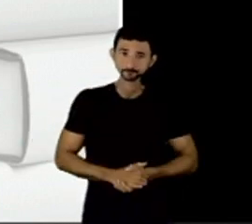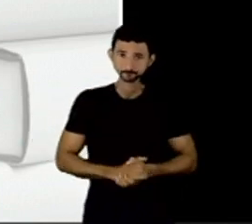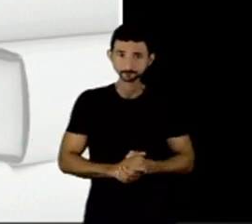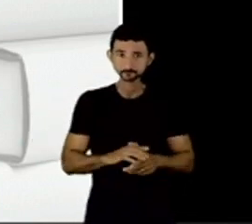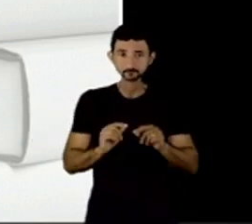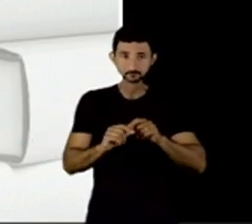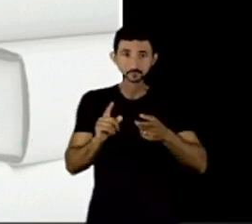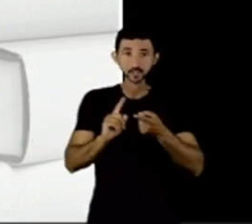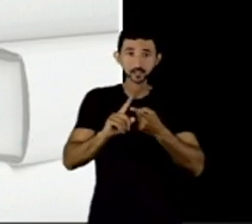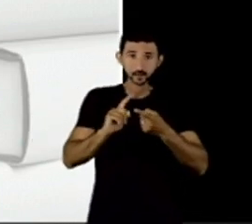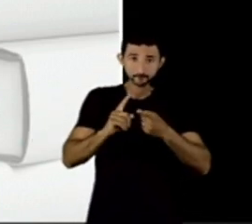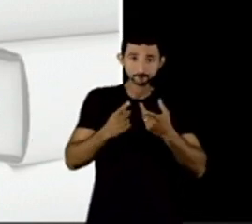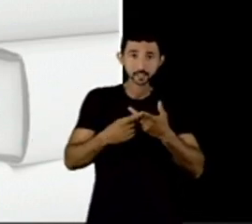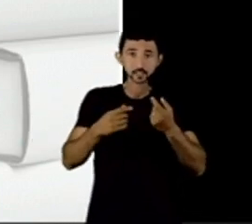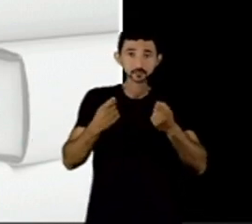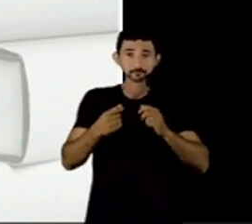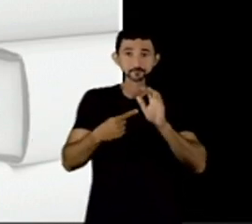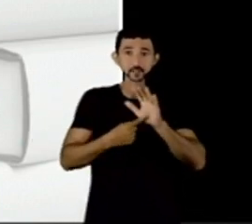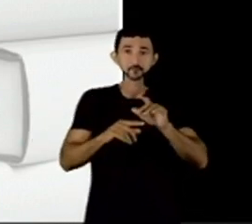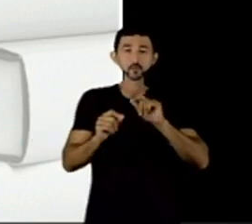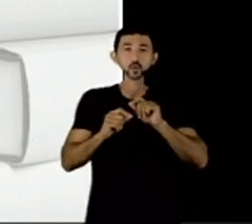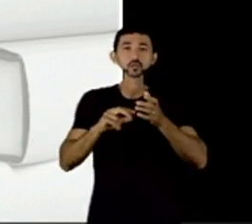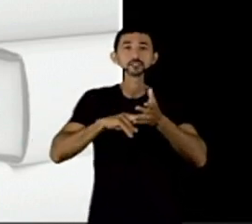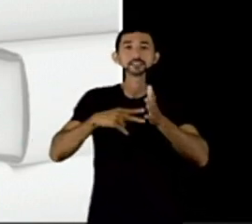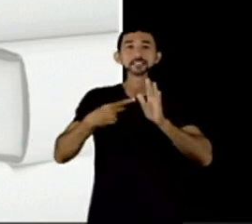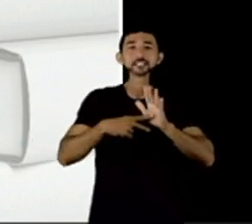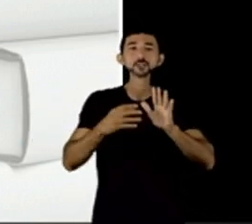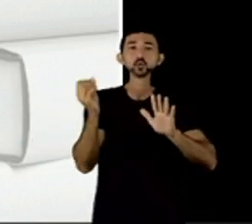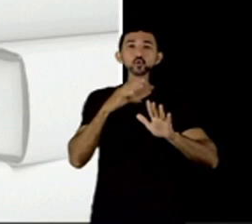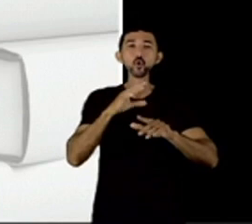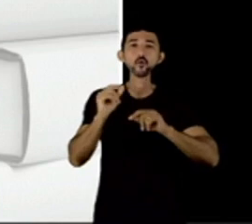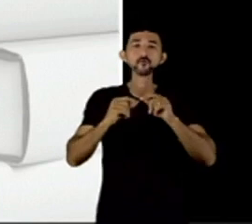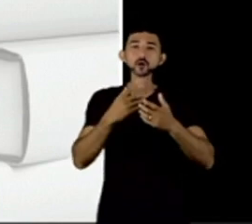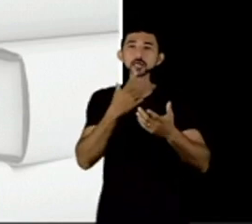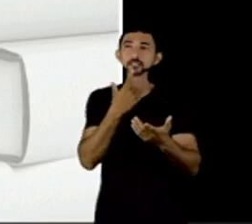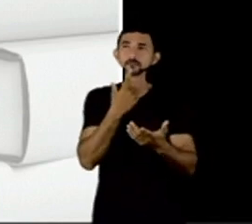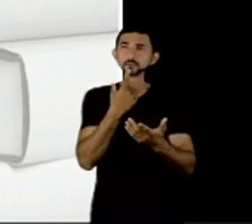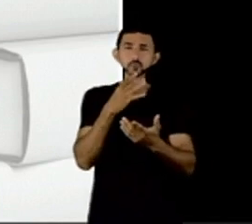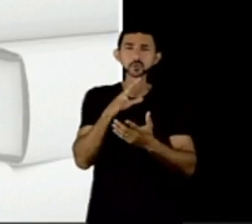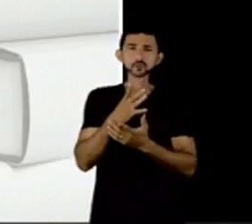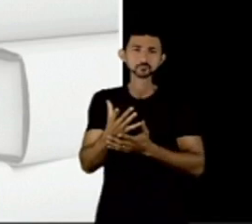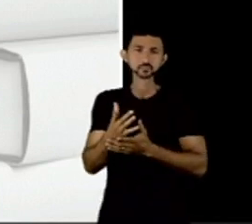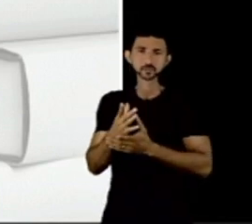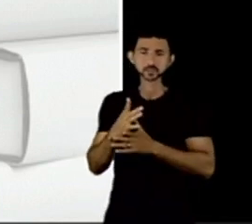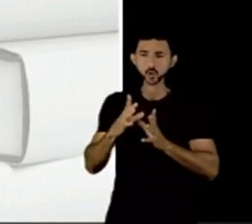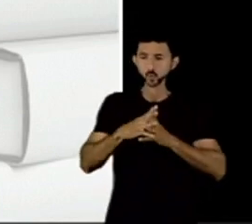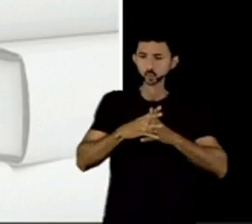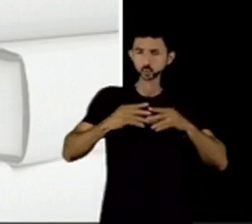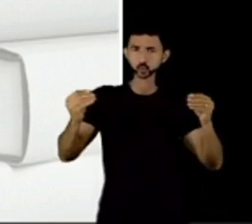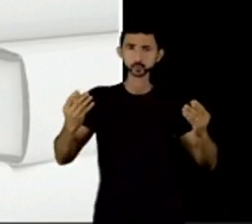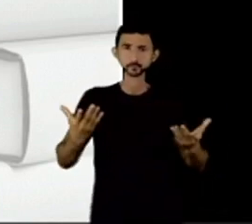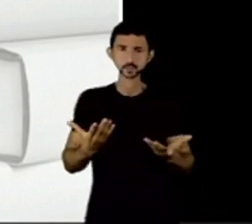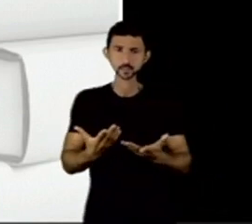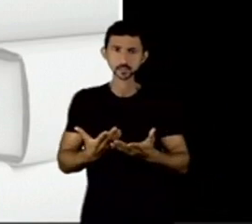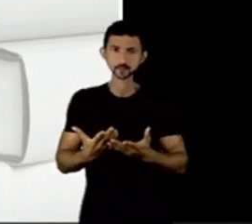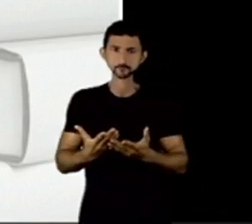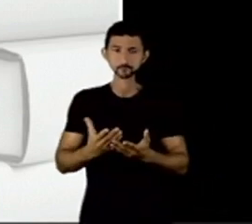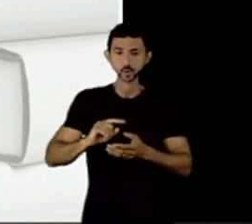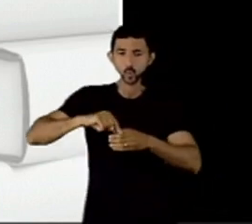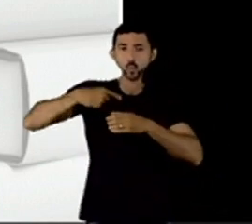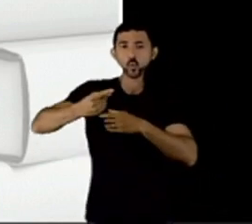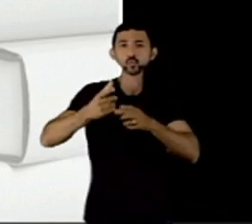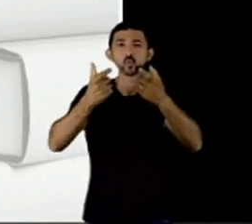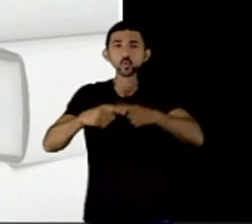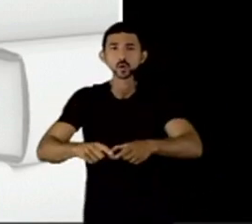ele traz para a gente um novo significado, não no sentido de você se ausentar de algum lugar, de você estar dentro